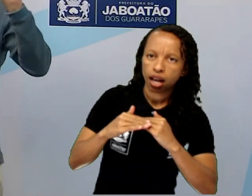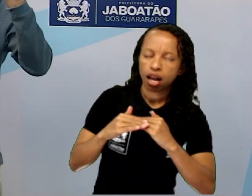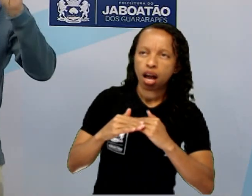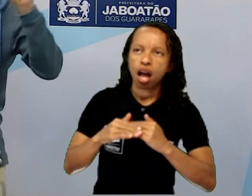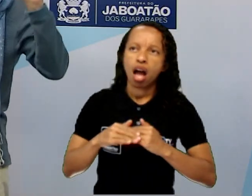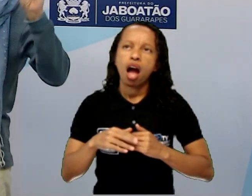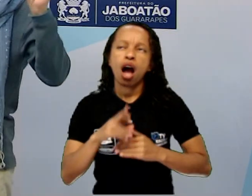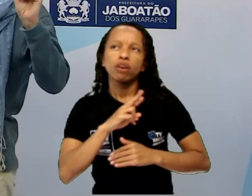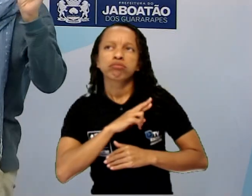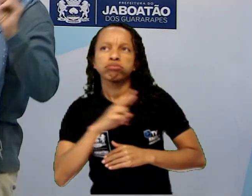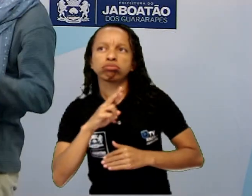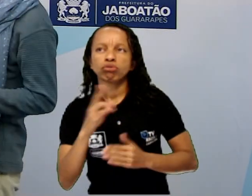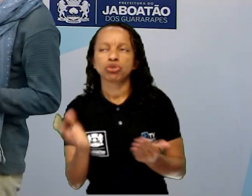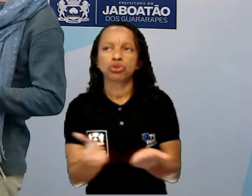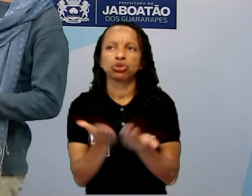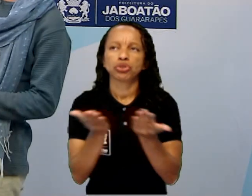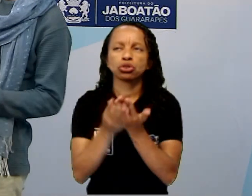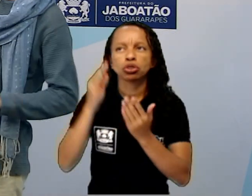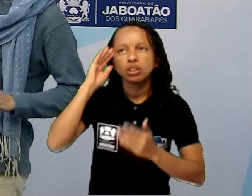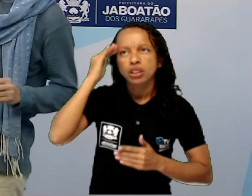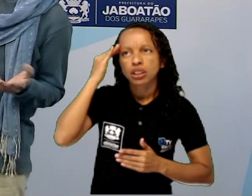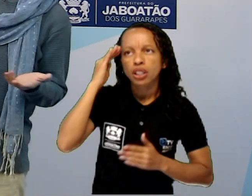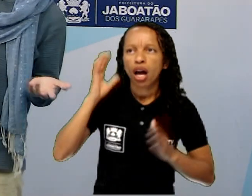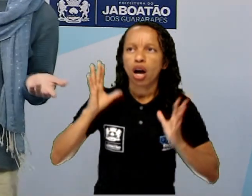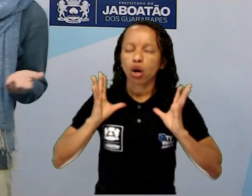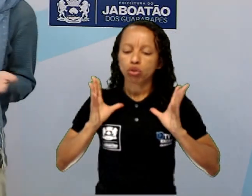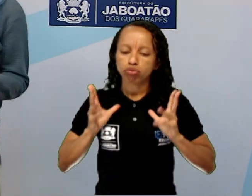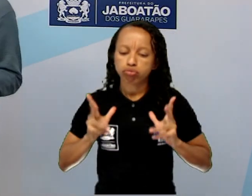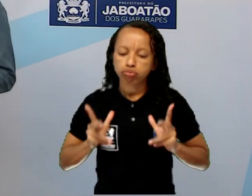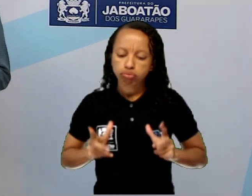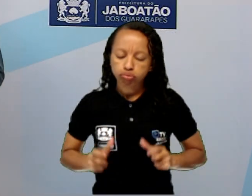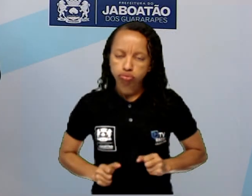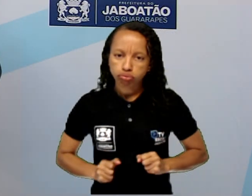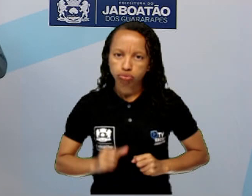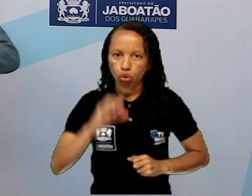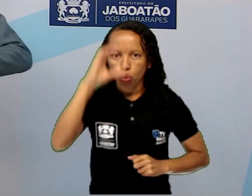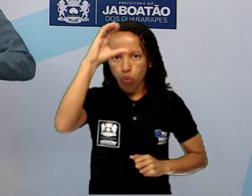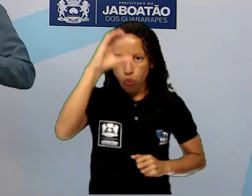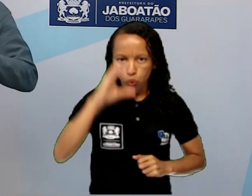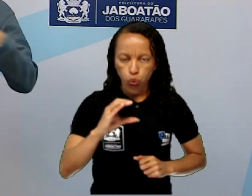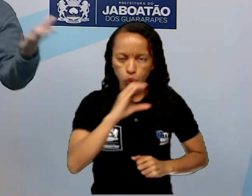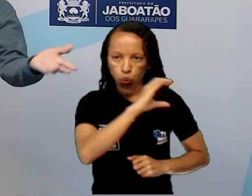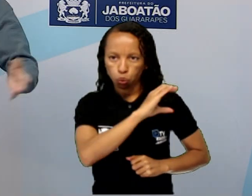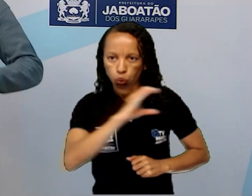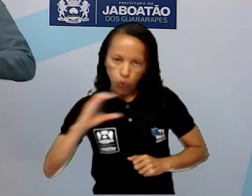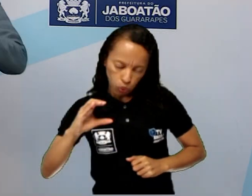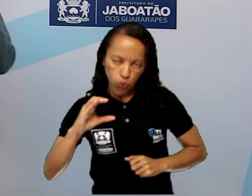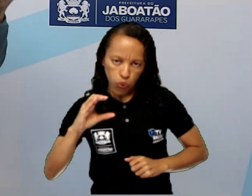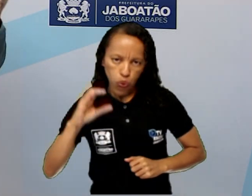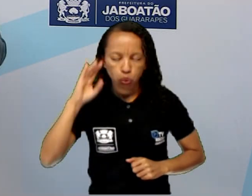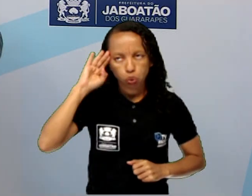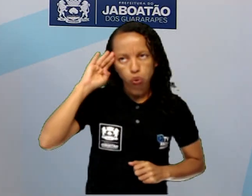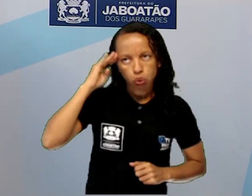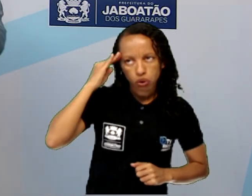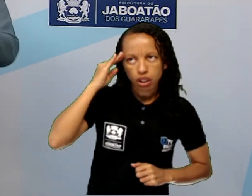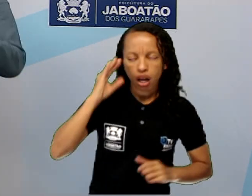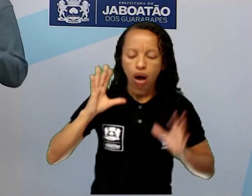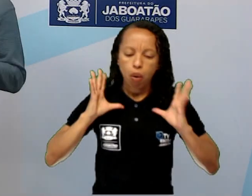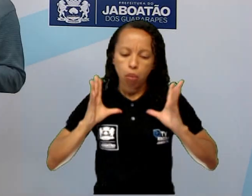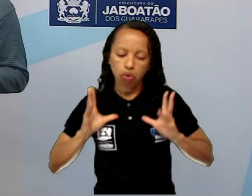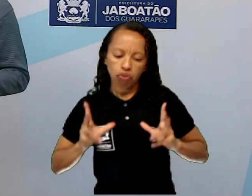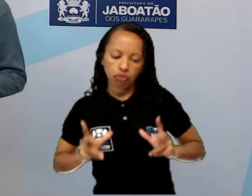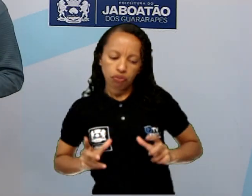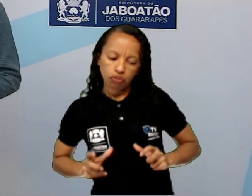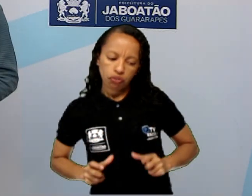da carne, né? Entre aspas, das festividades carnavalescas. Todo mundo se jogou, brincou, bebeu, farrou, e aí agora a